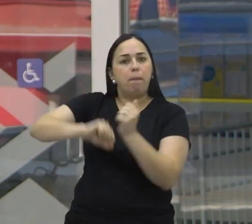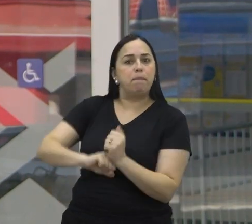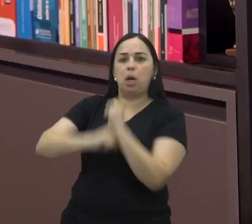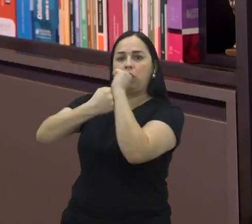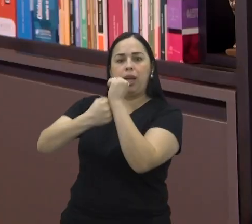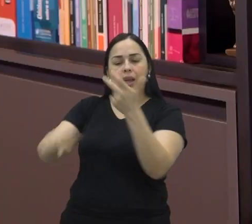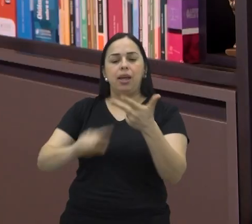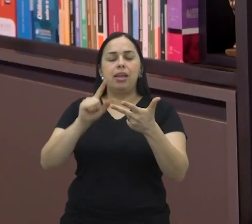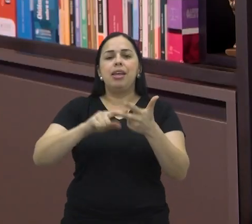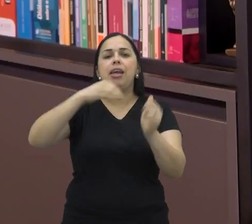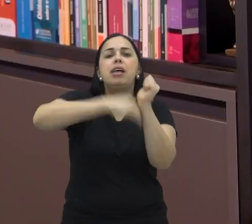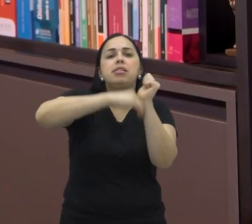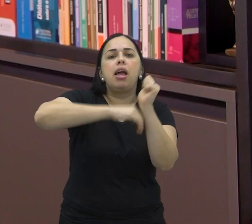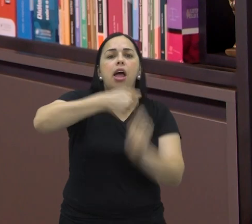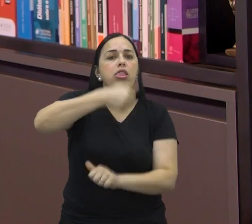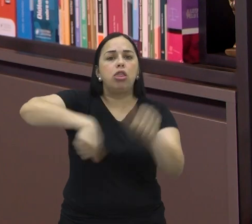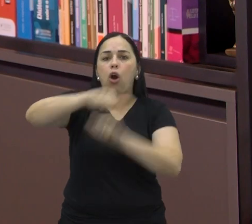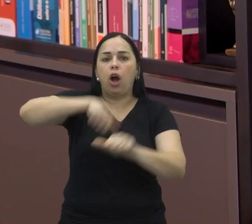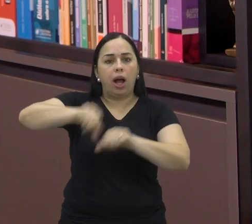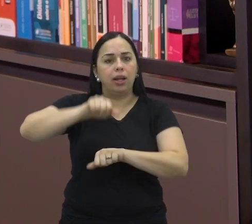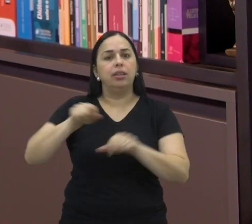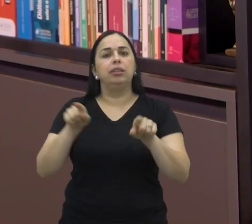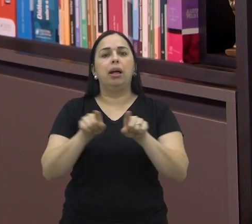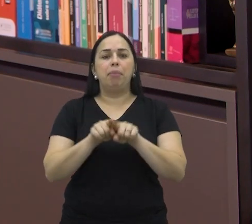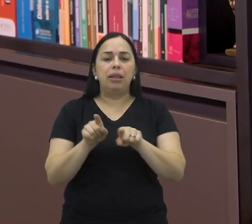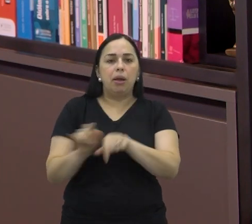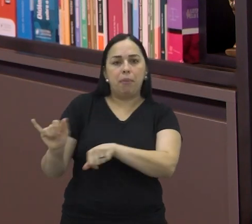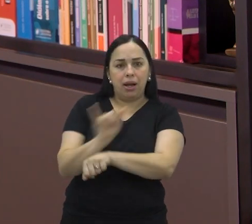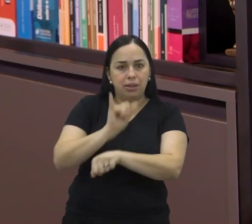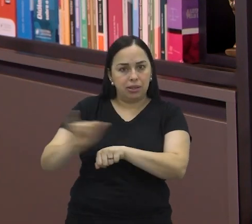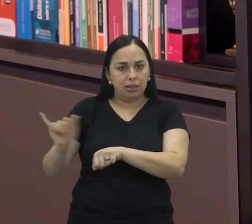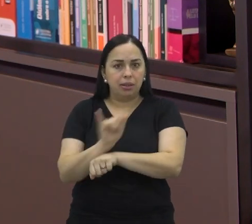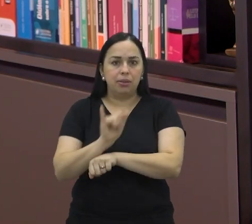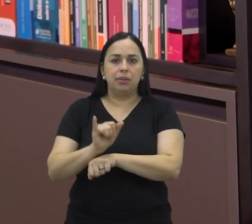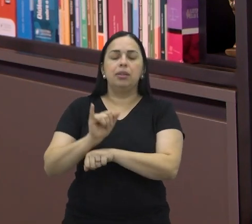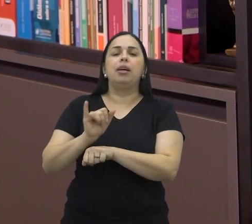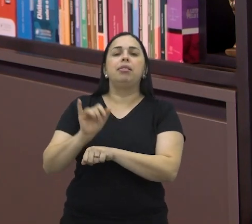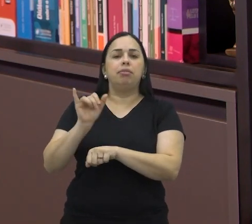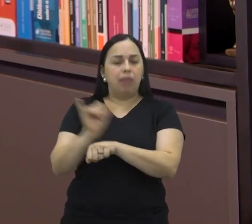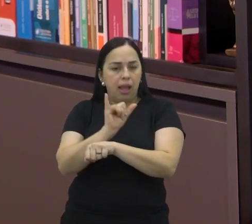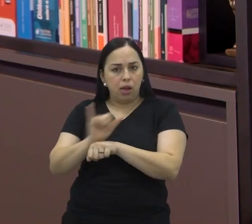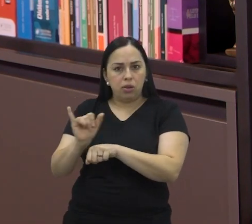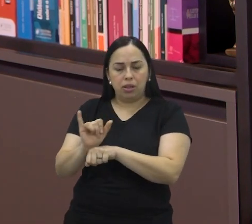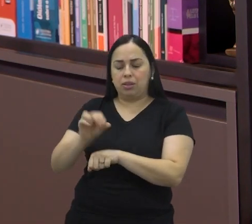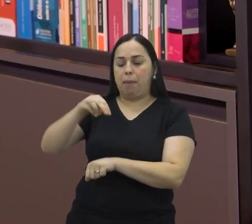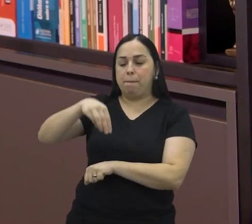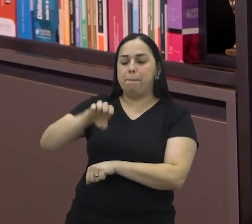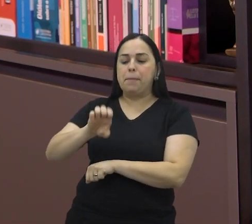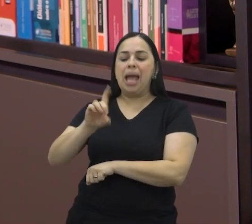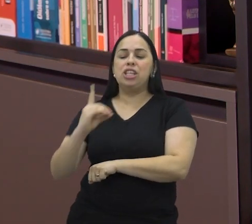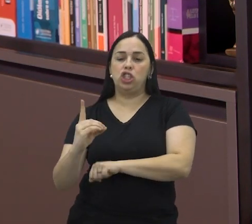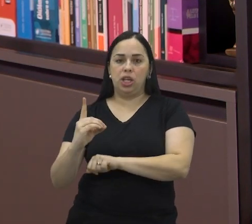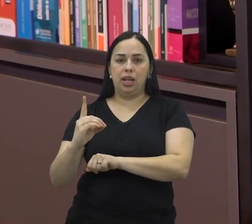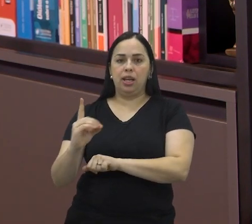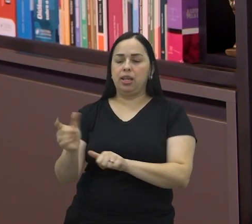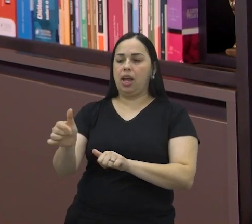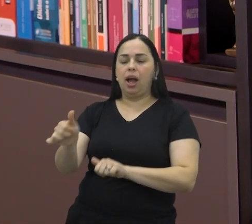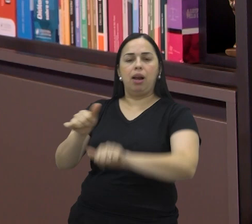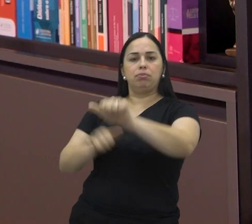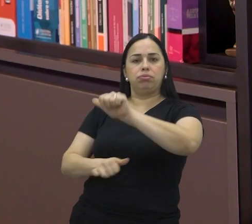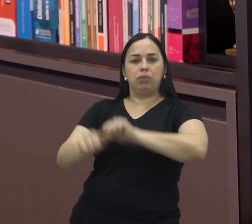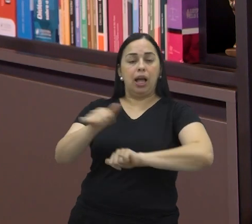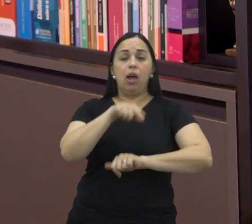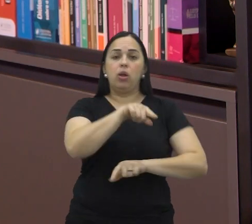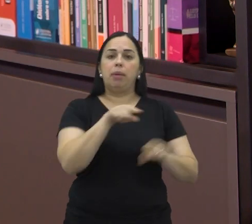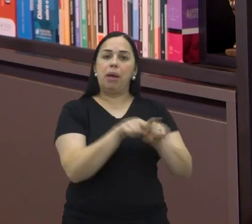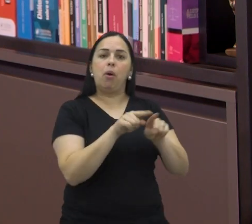das contas. Existem mecanismos específicos para isso, como é o caso do MED, mecanismo especial de devolução,